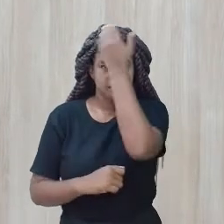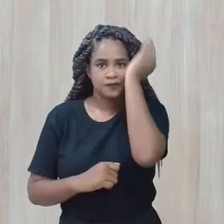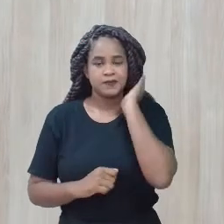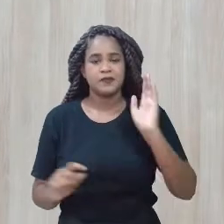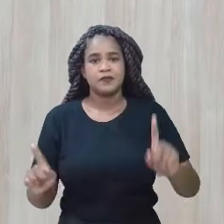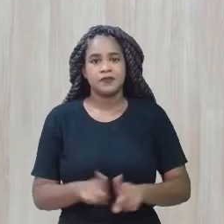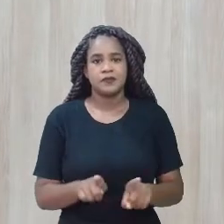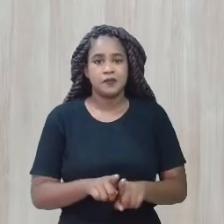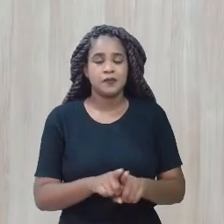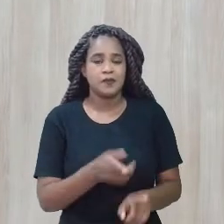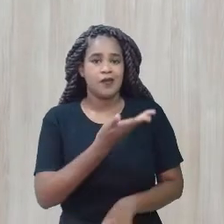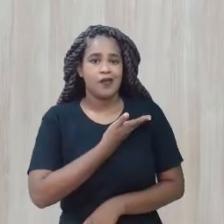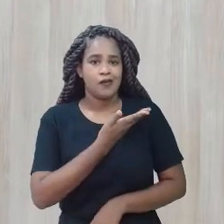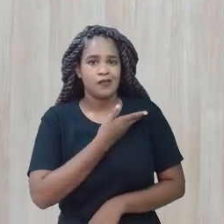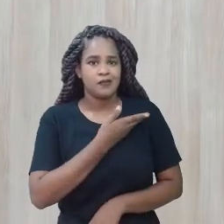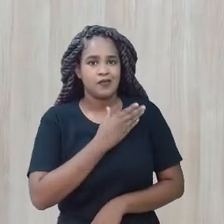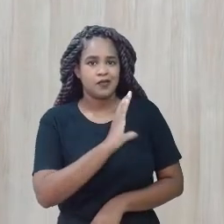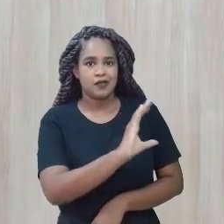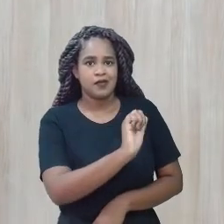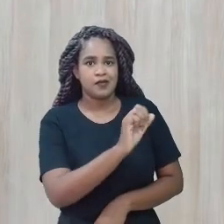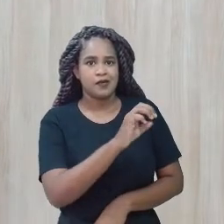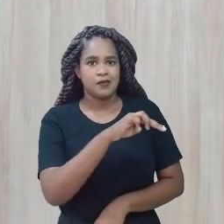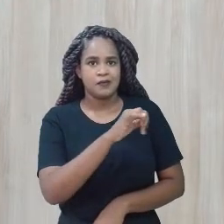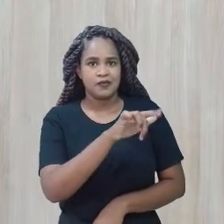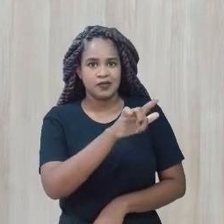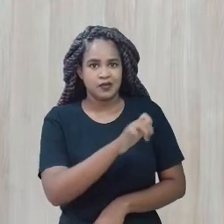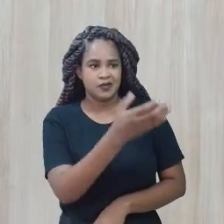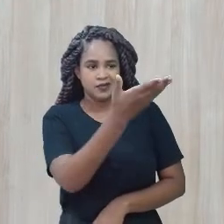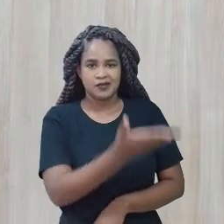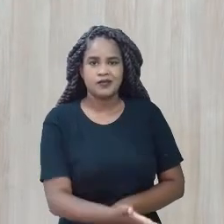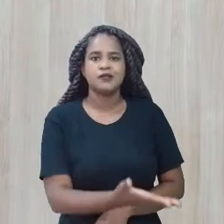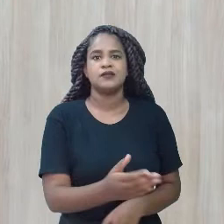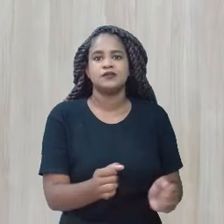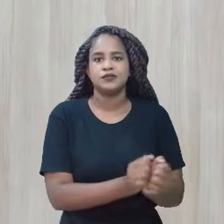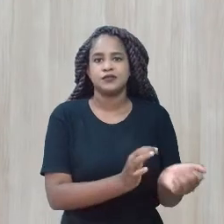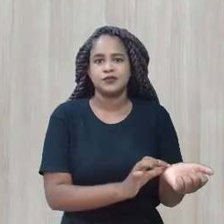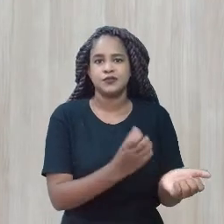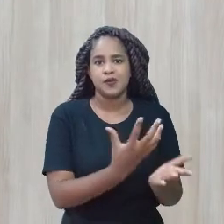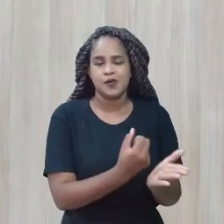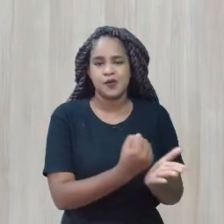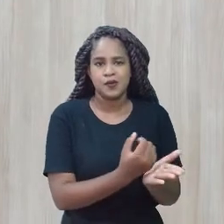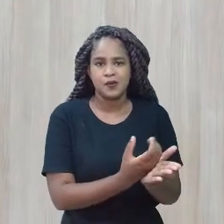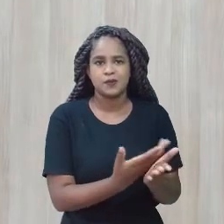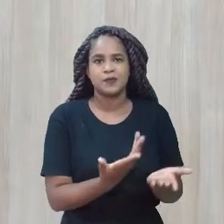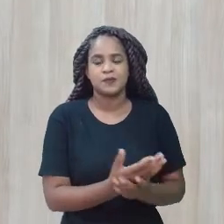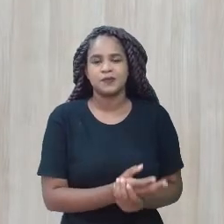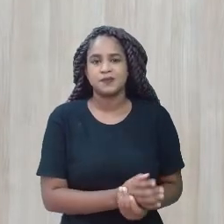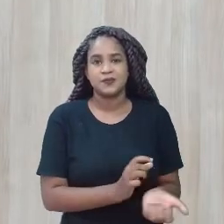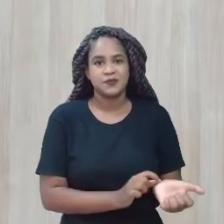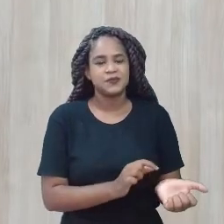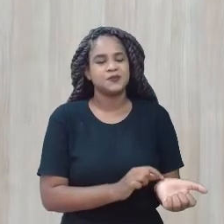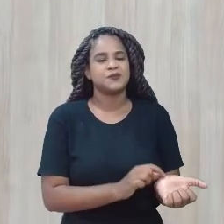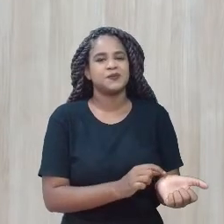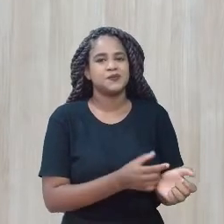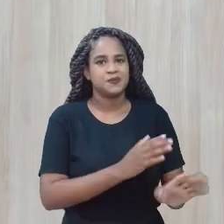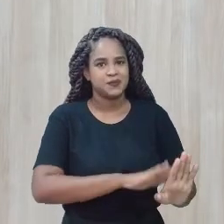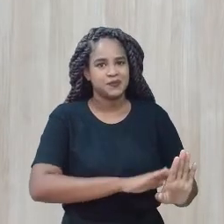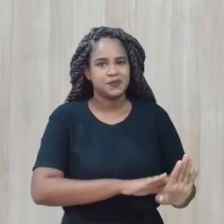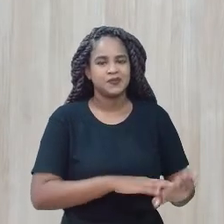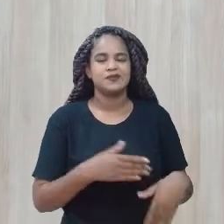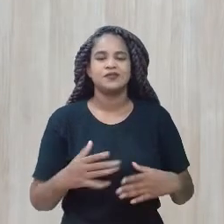minha parceira Camille Borba está aqui no chat e já temos alunos